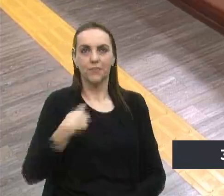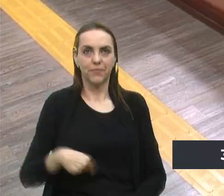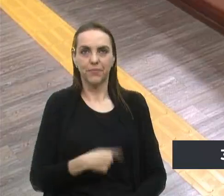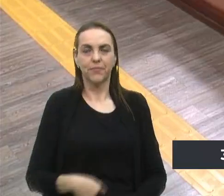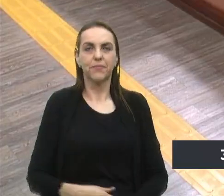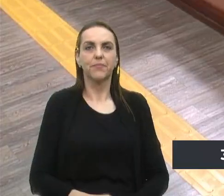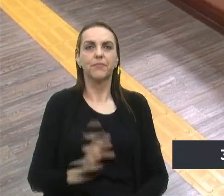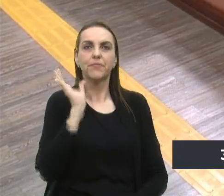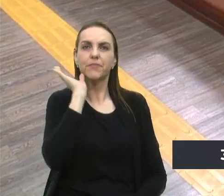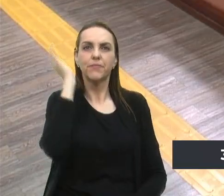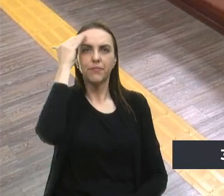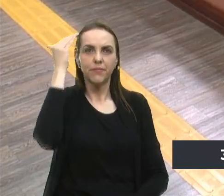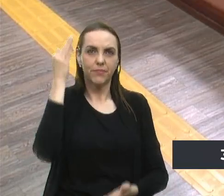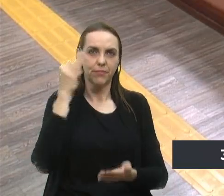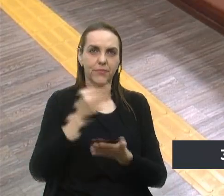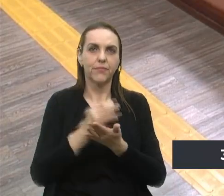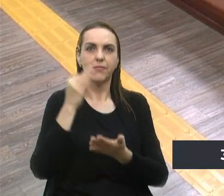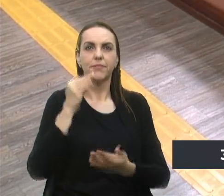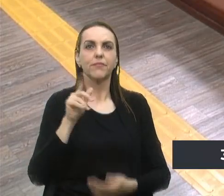Lucas Carinhato.